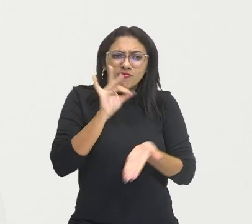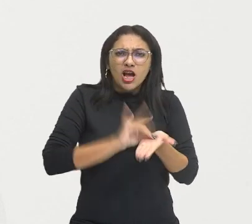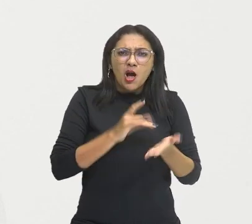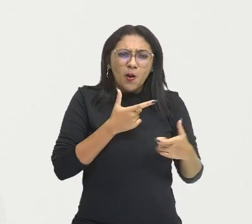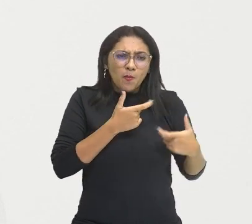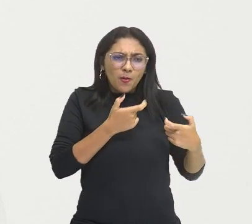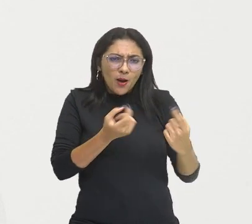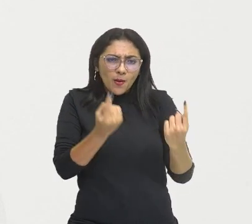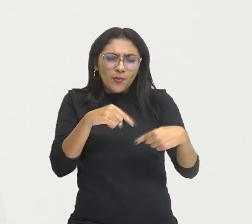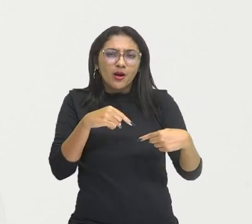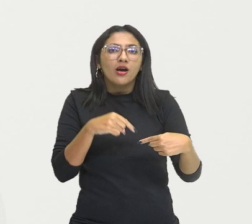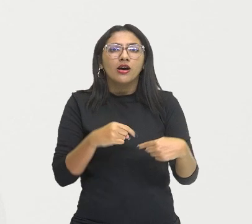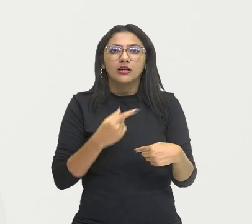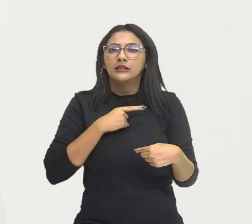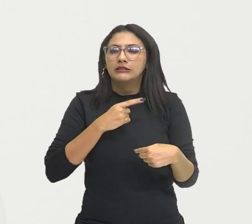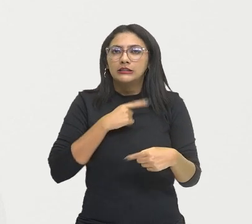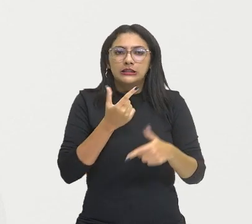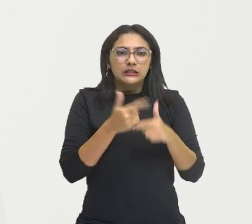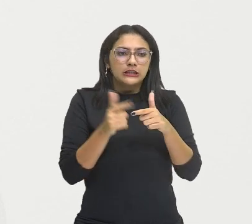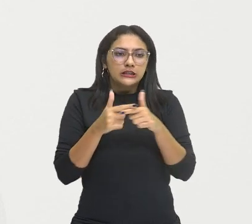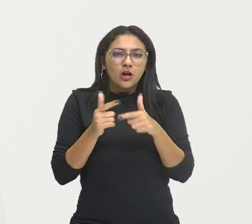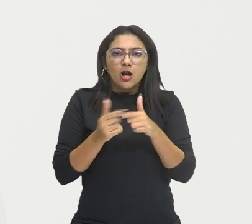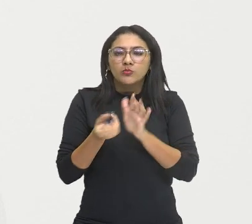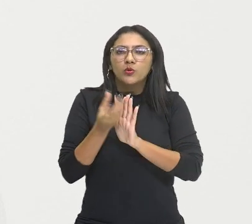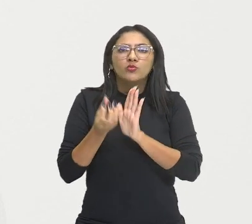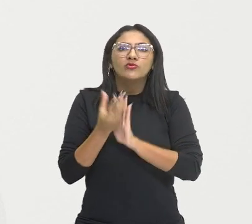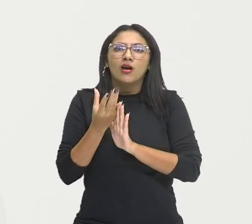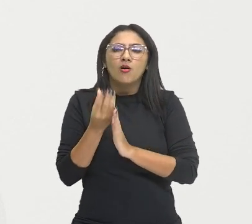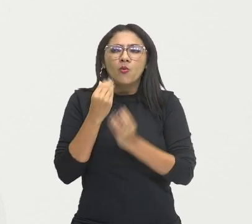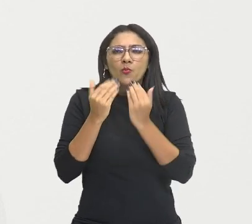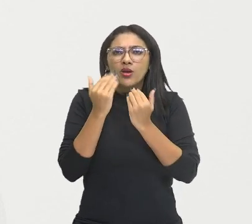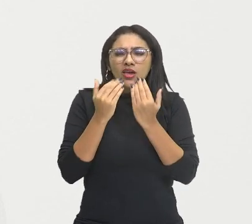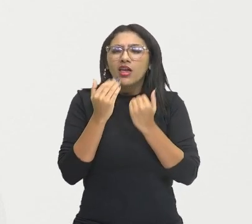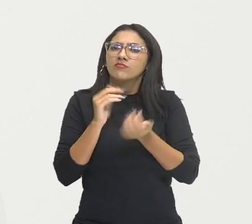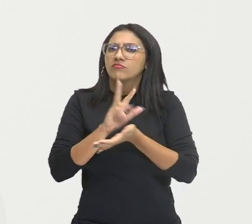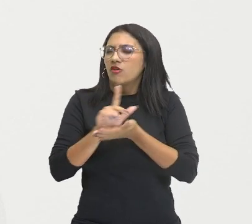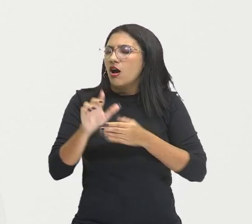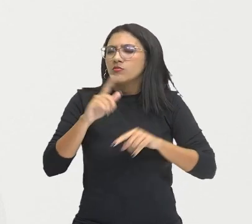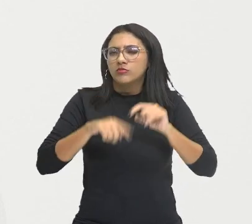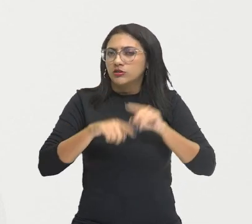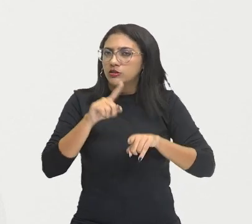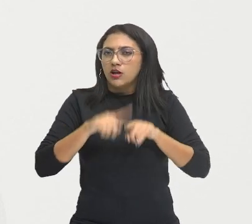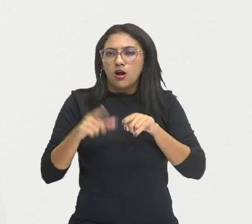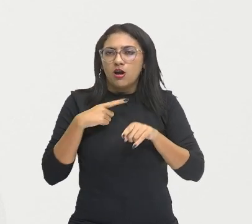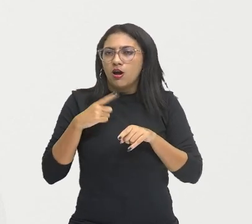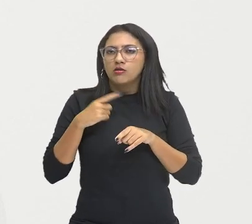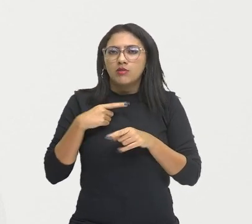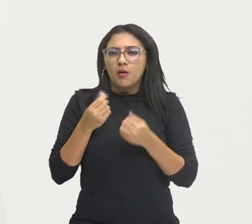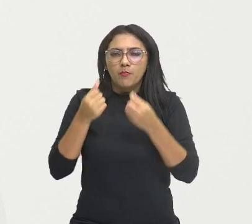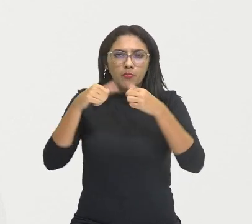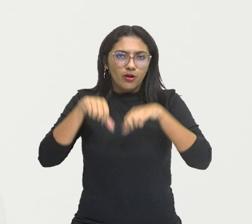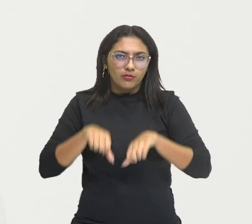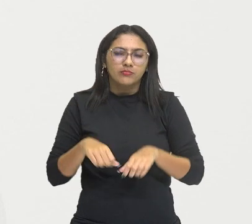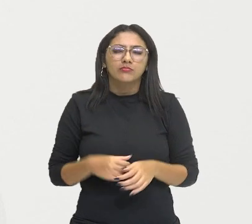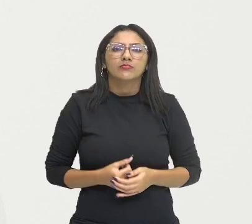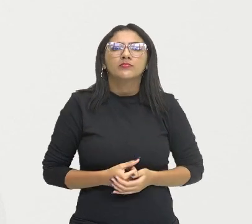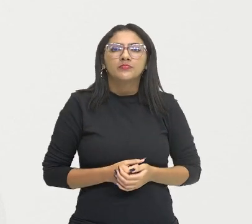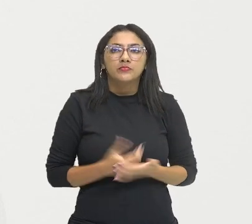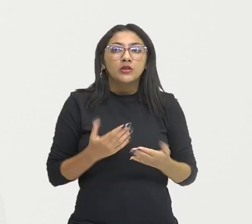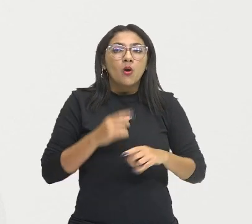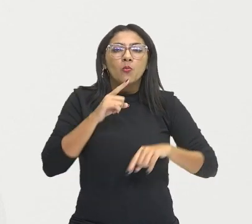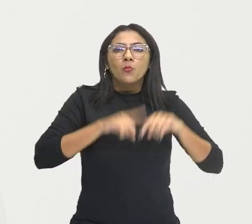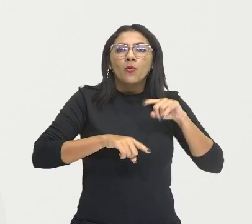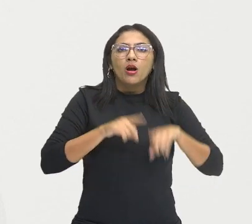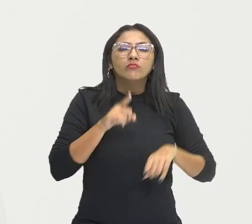turma, ficam totalmente comprometidos na sua produção de alimentos, dos bens necessários à sua sobrevivência. E aí os Estados